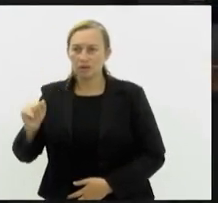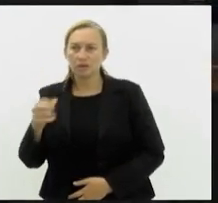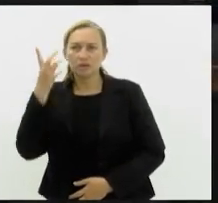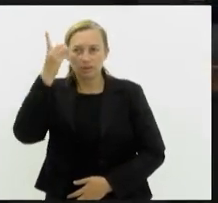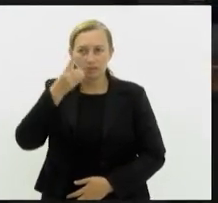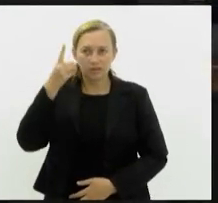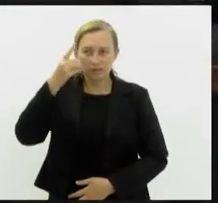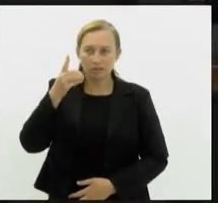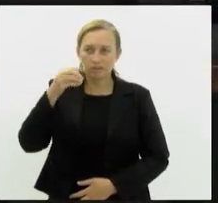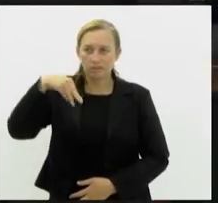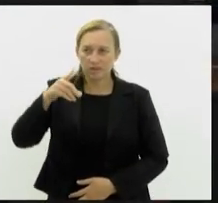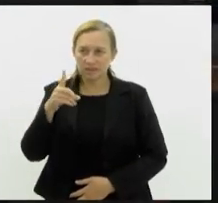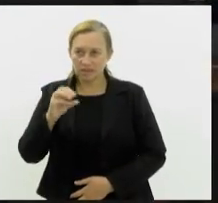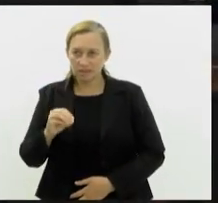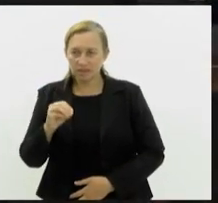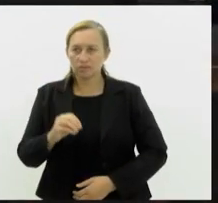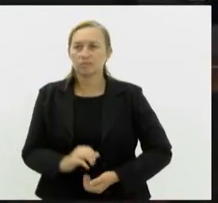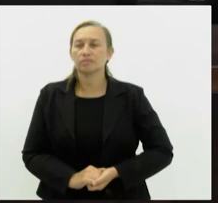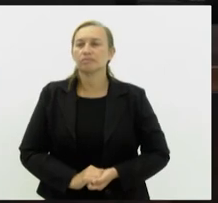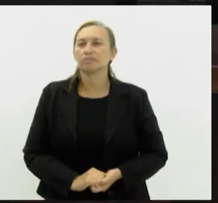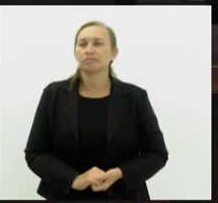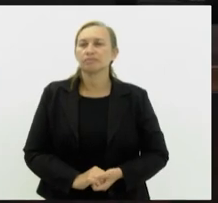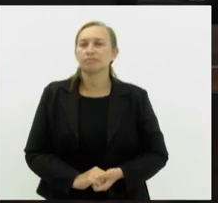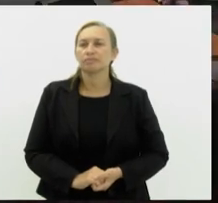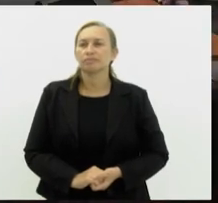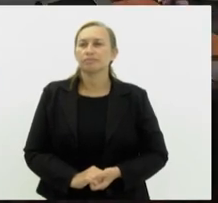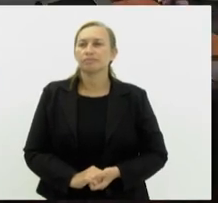Macedo. Deputado Carlos Macedo.